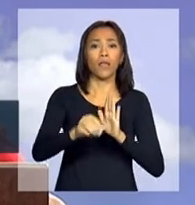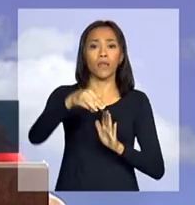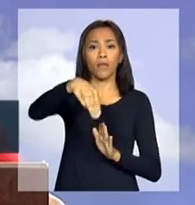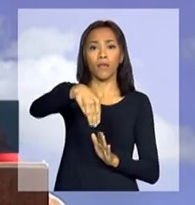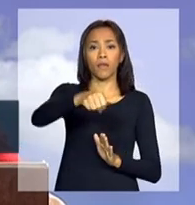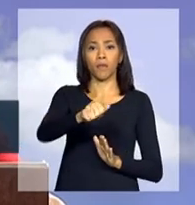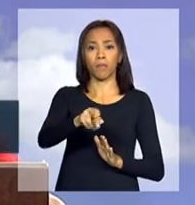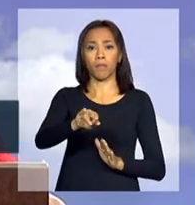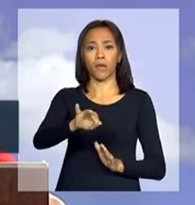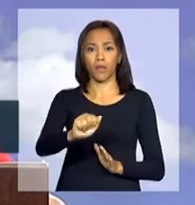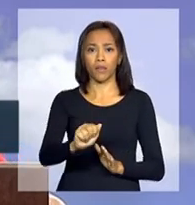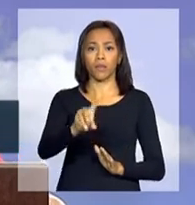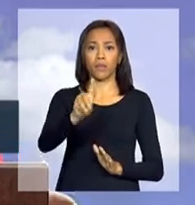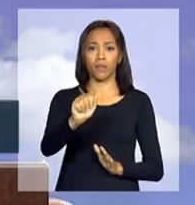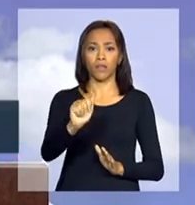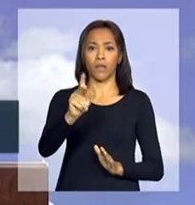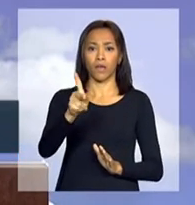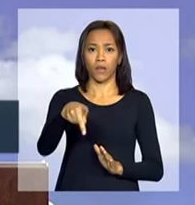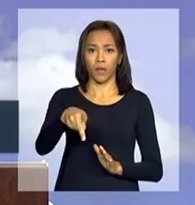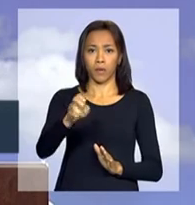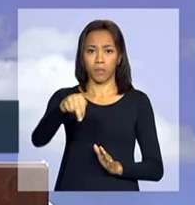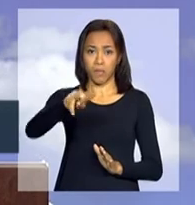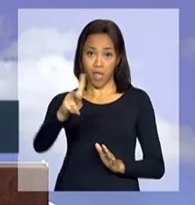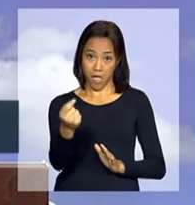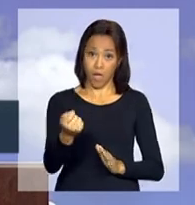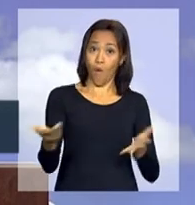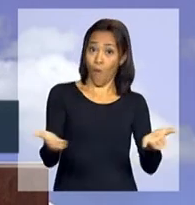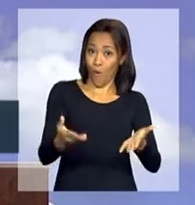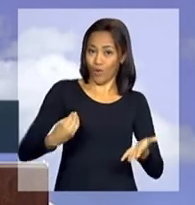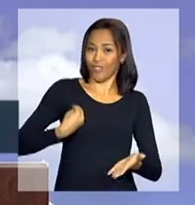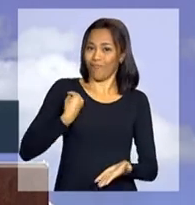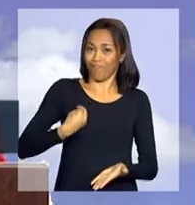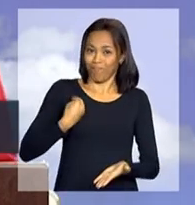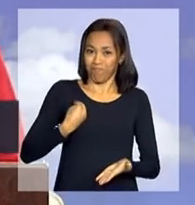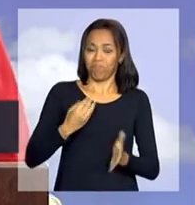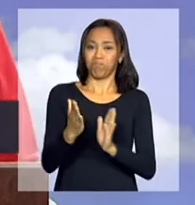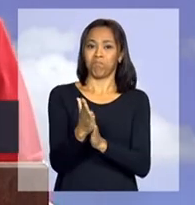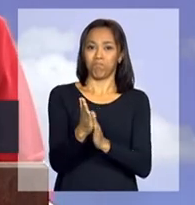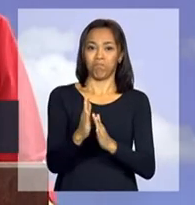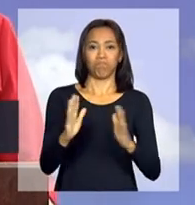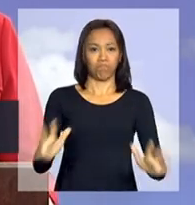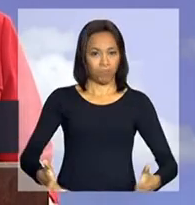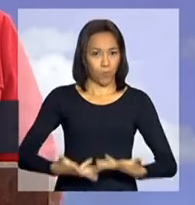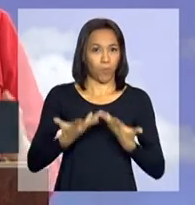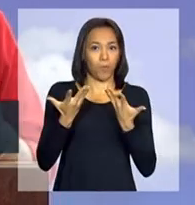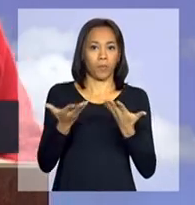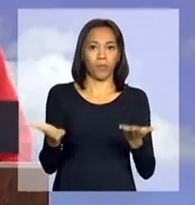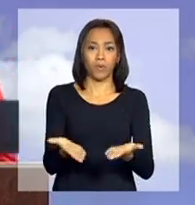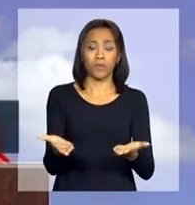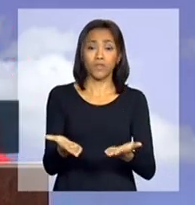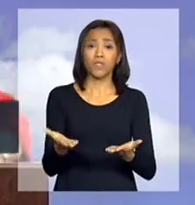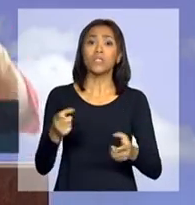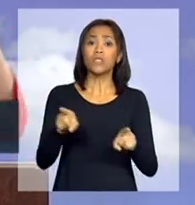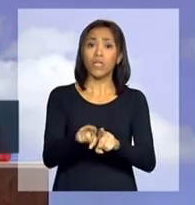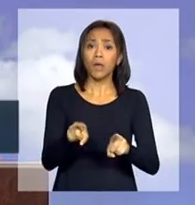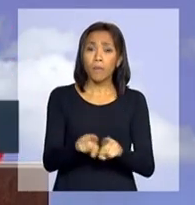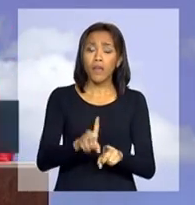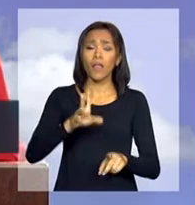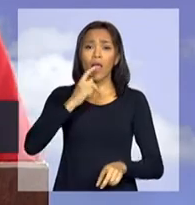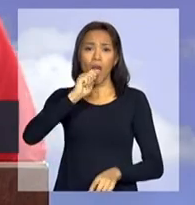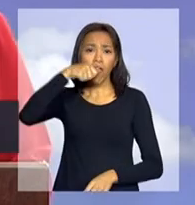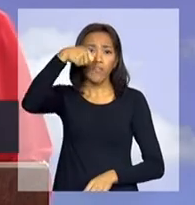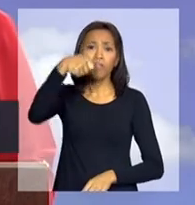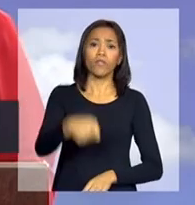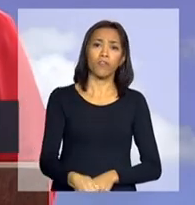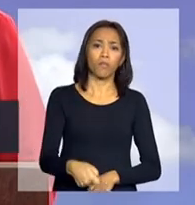da Penha bom dia honra-nos com a sua presença hoje e passando pela reafirmação